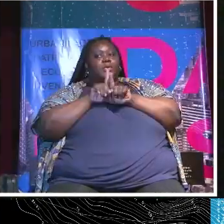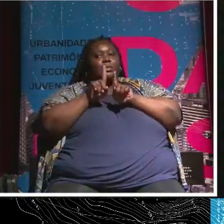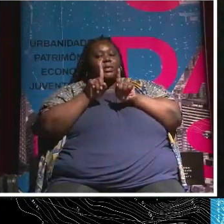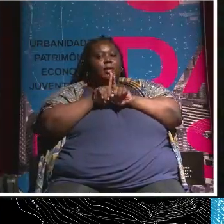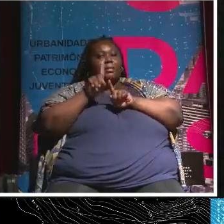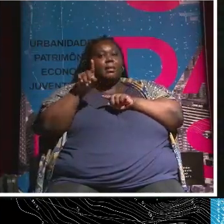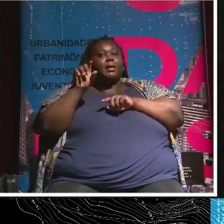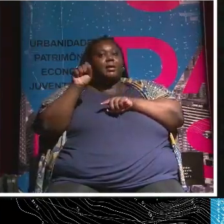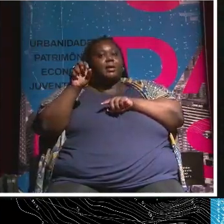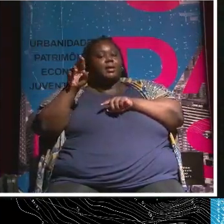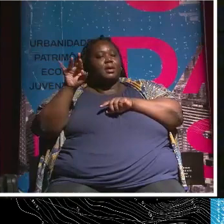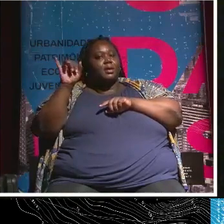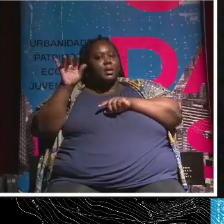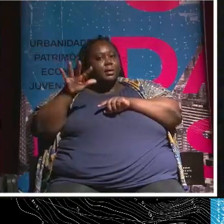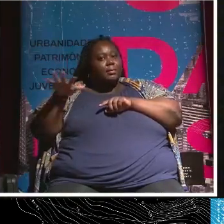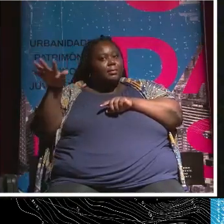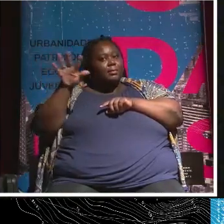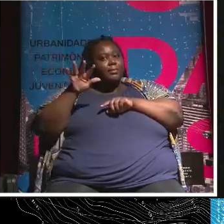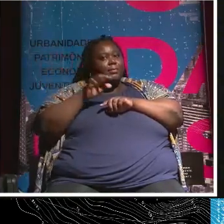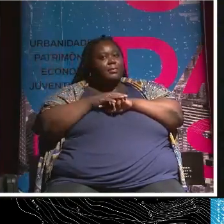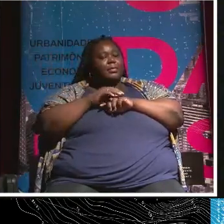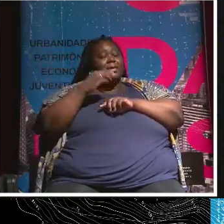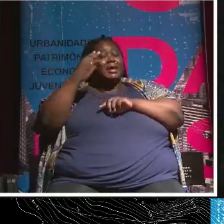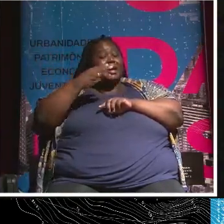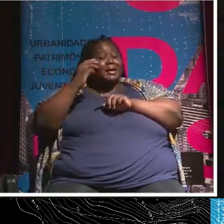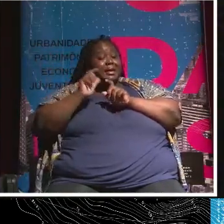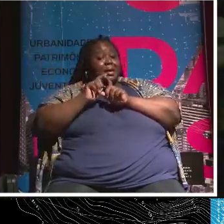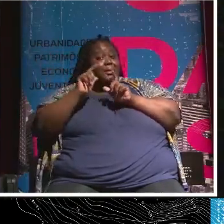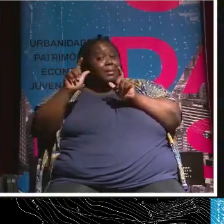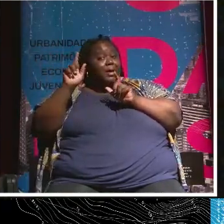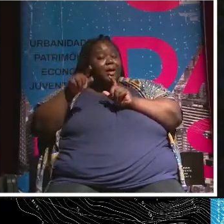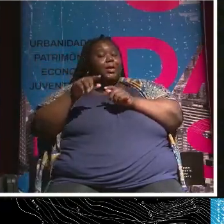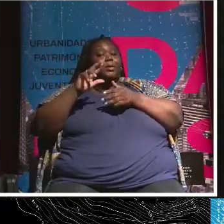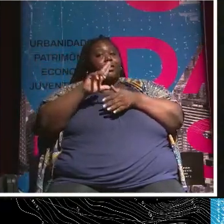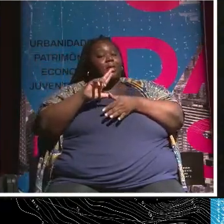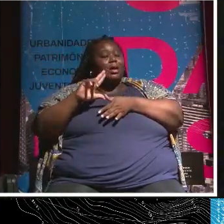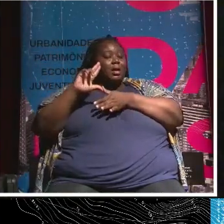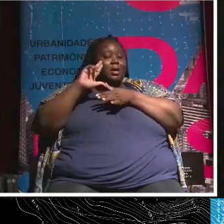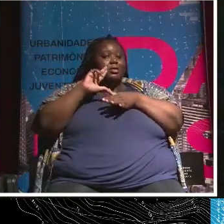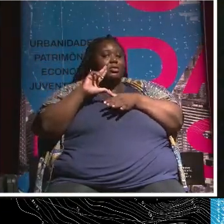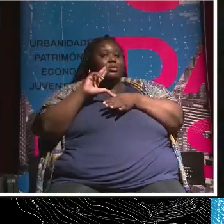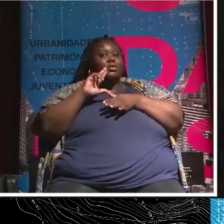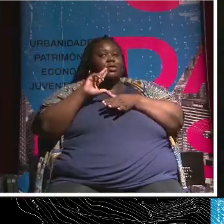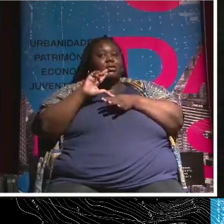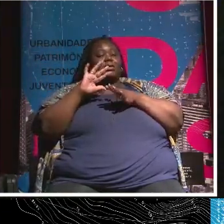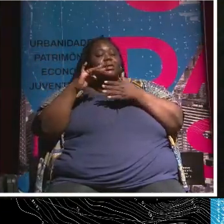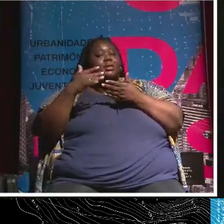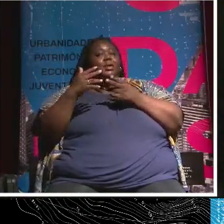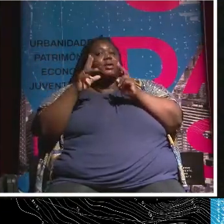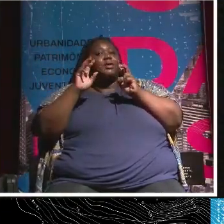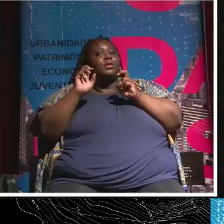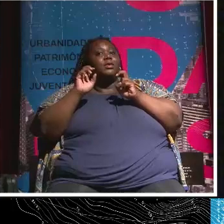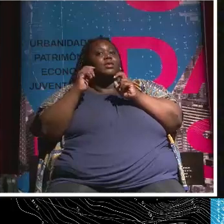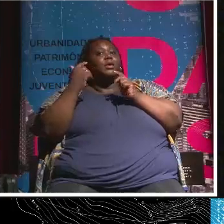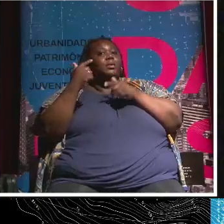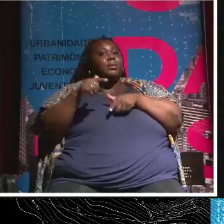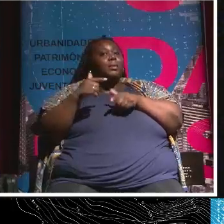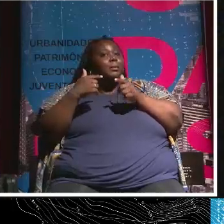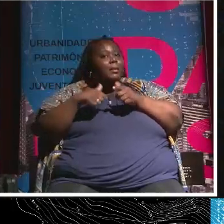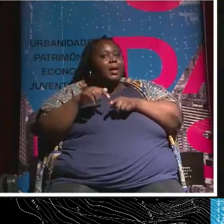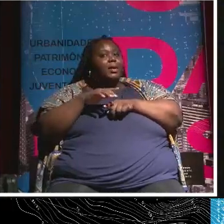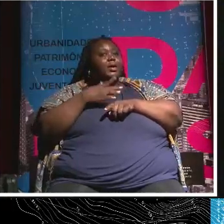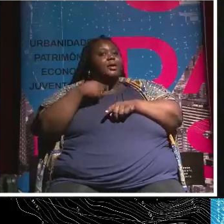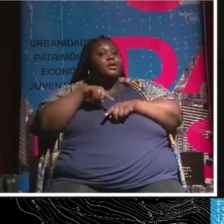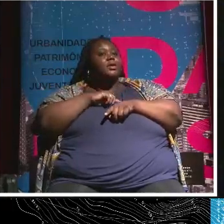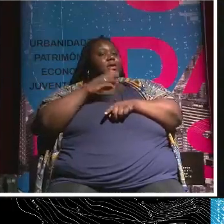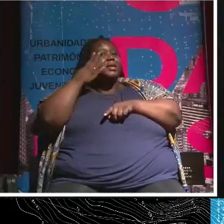Serra, é a terceira maior favela da América Latina. Em relação aos baile funks, a